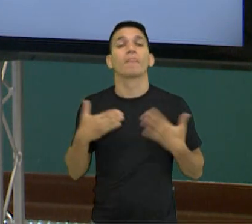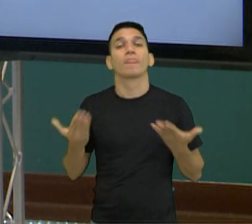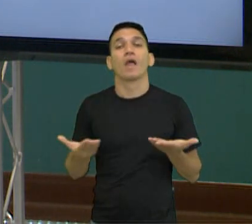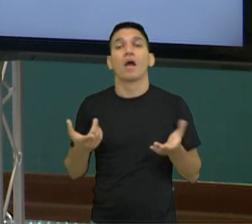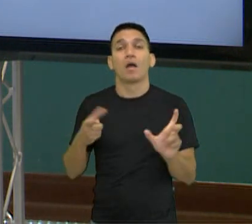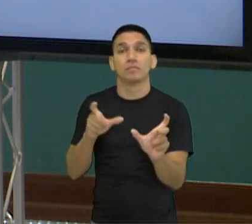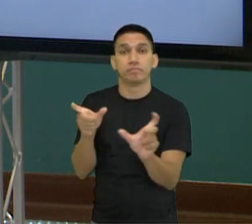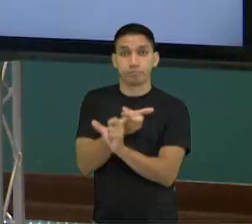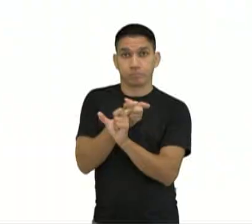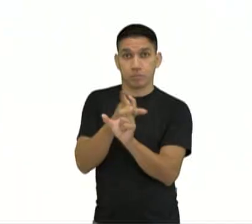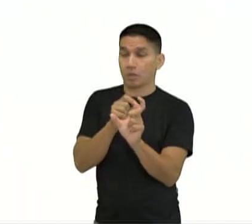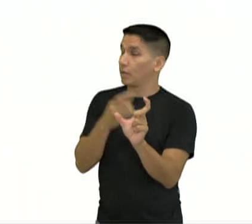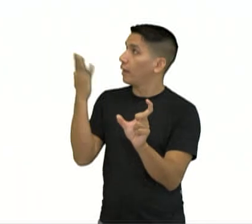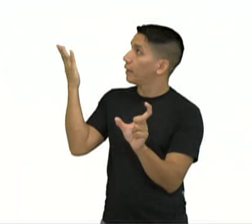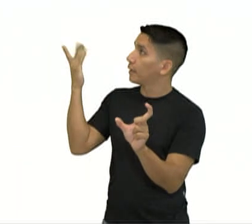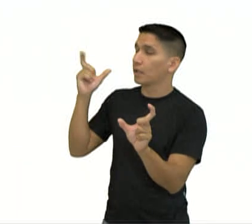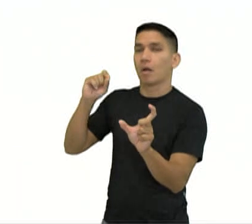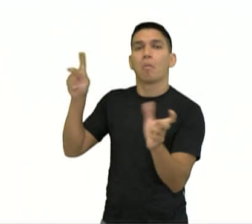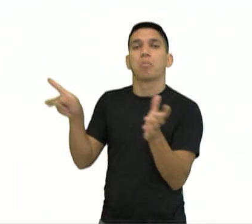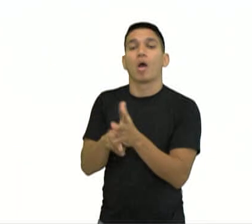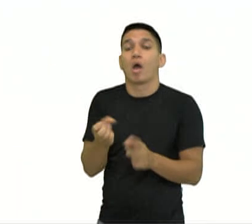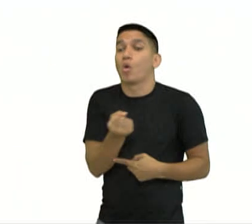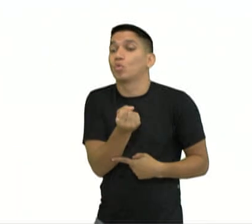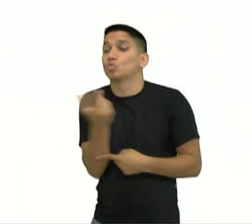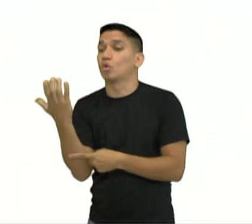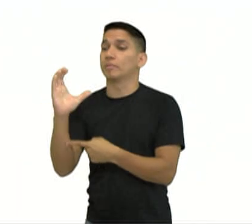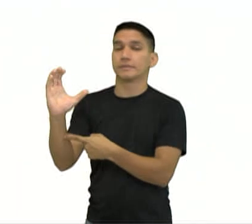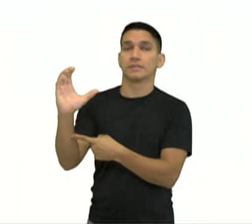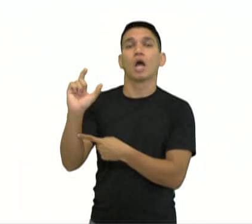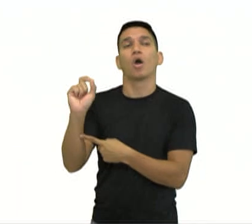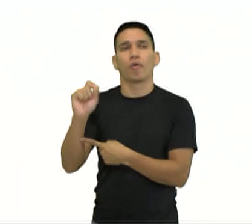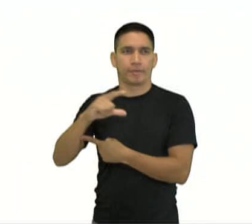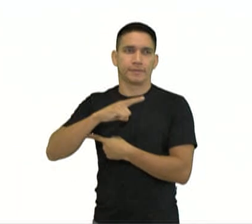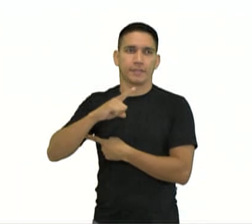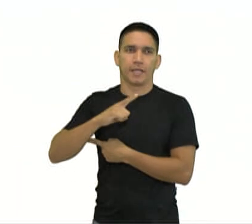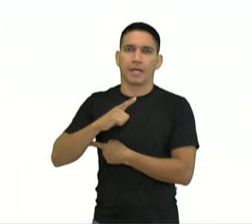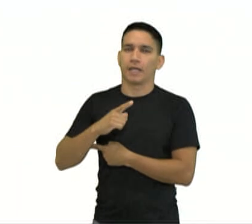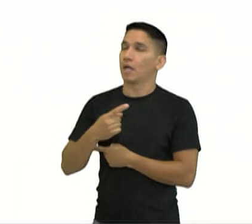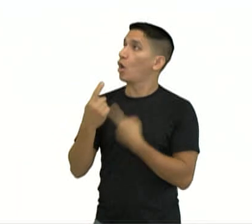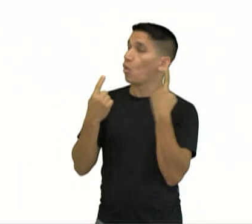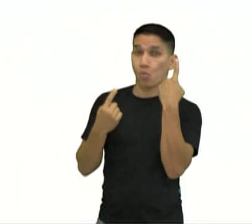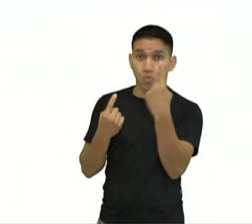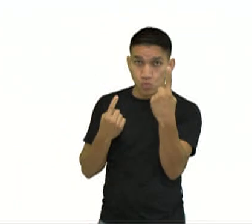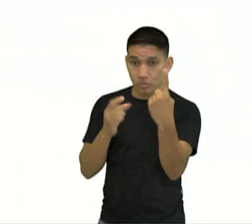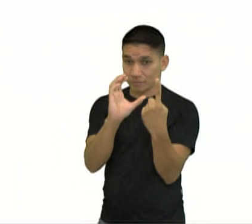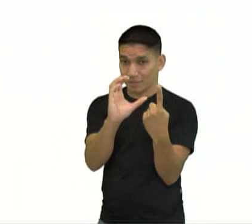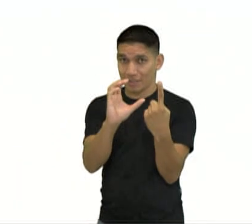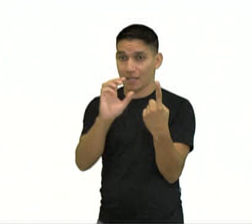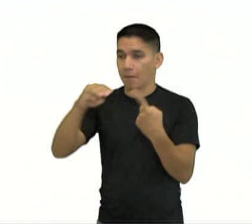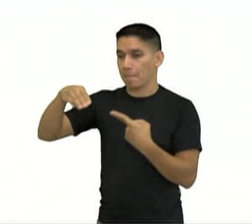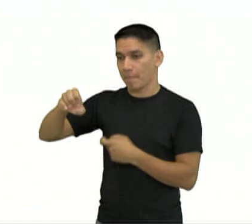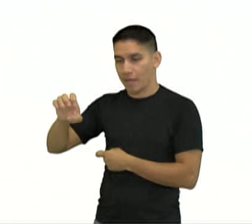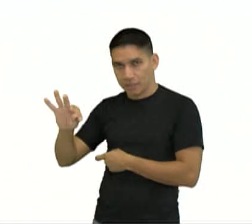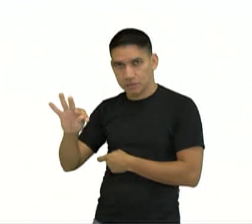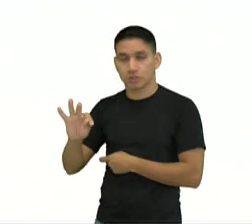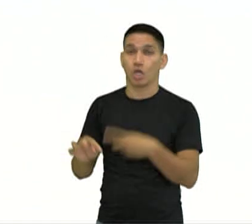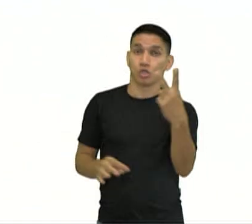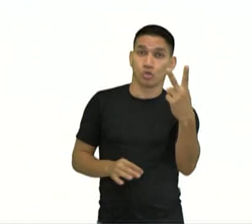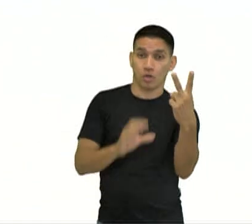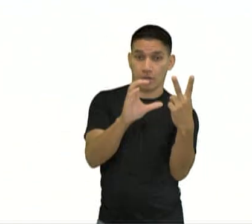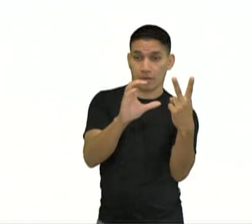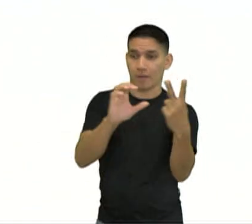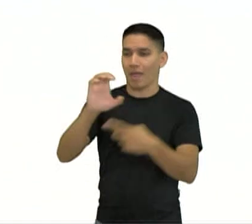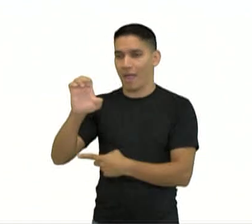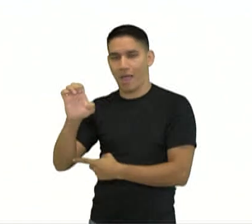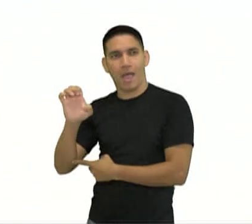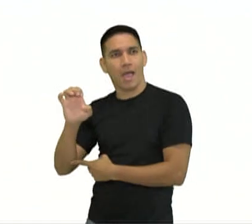prefixo é dado pelo número de carbonos e nós temos esses prefixos aqui. Um carbono, o prefixo é met, 2 carbonos